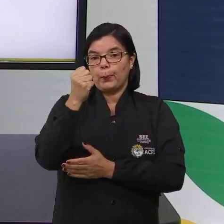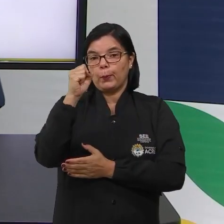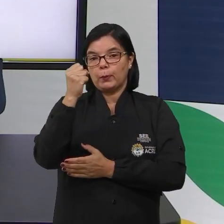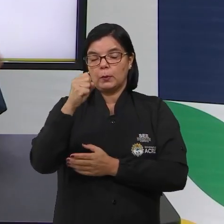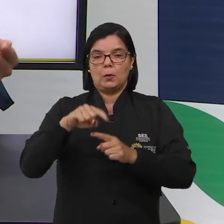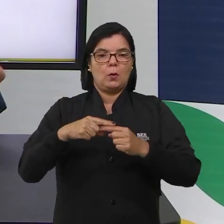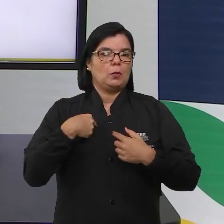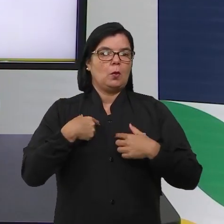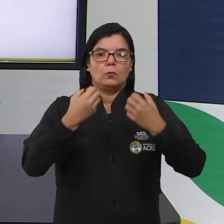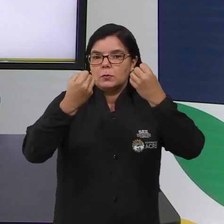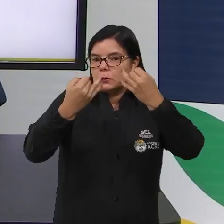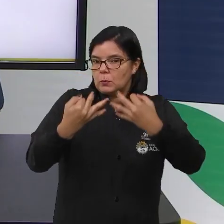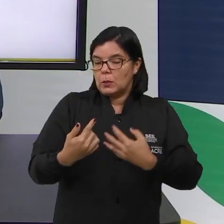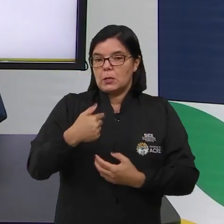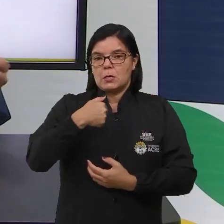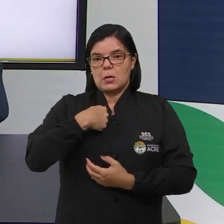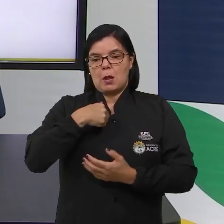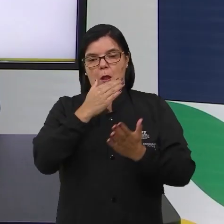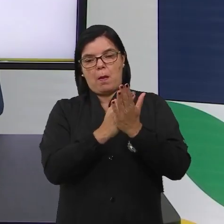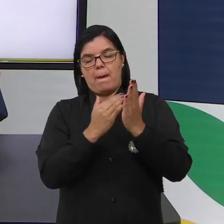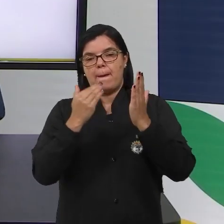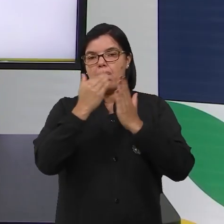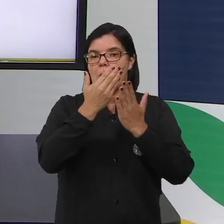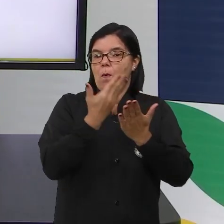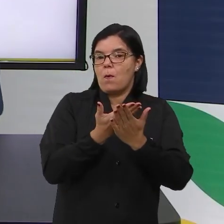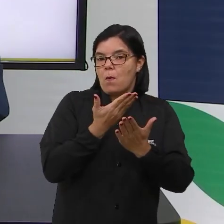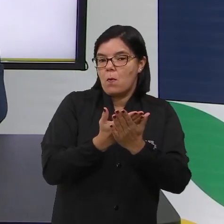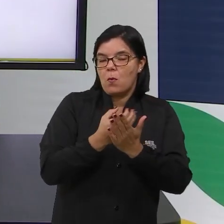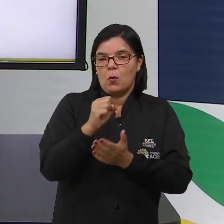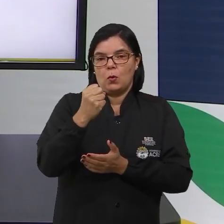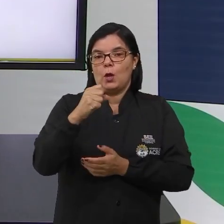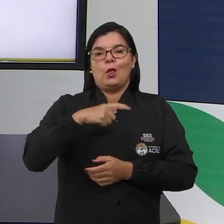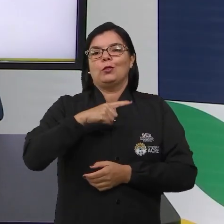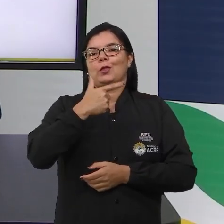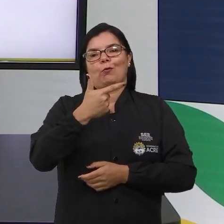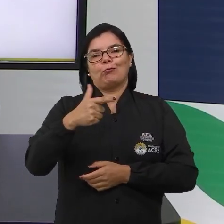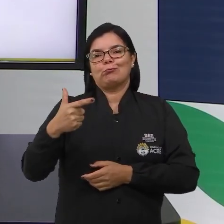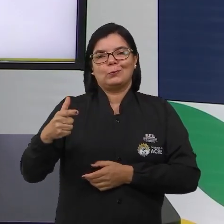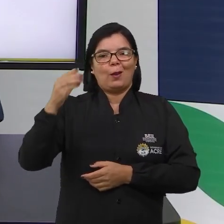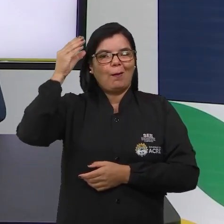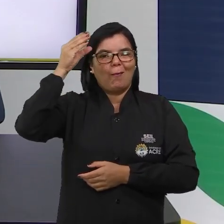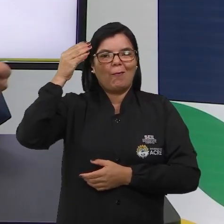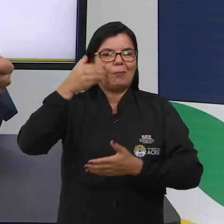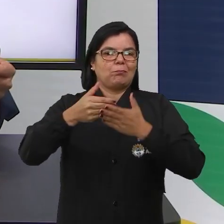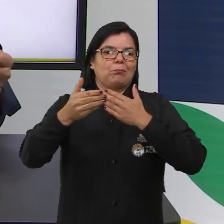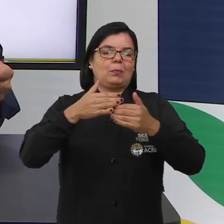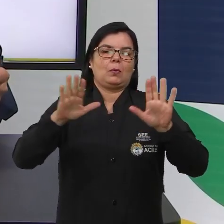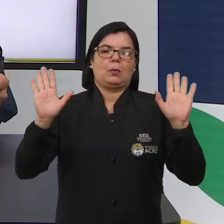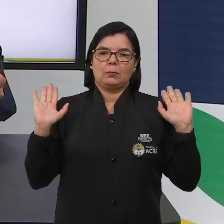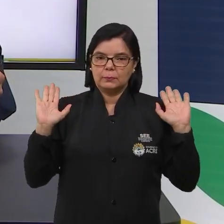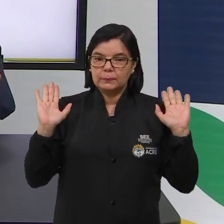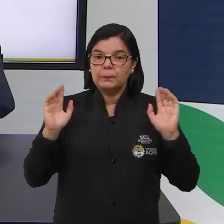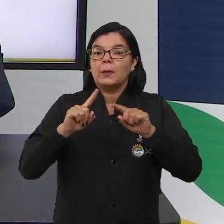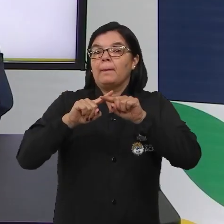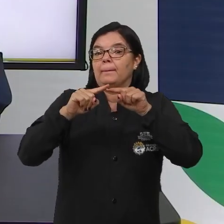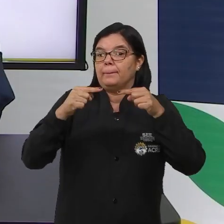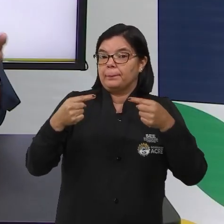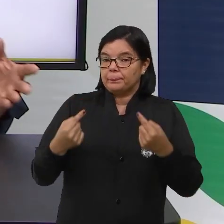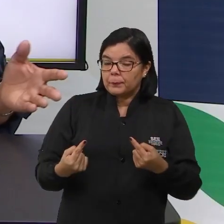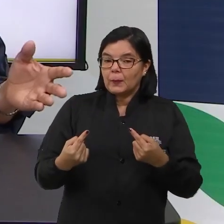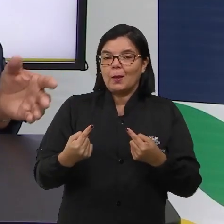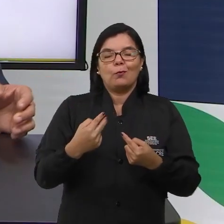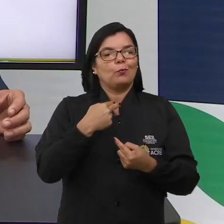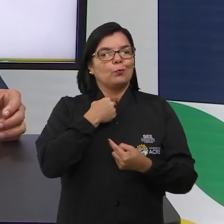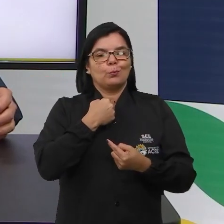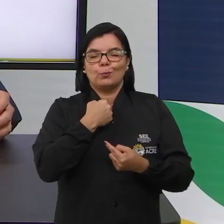Eu não estou querendo dizer que quem passou 8 anos estudando não tenha lá um grau qualquer de imbecilidade. Mas não